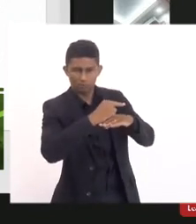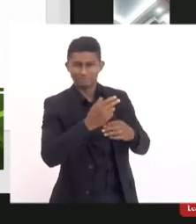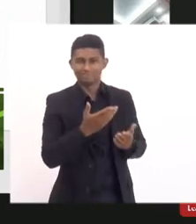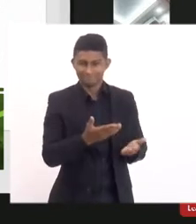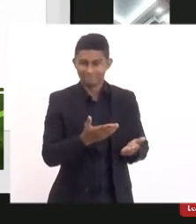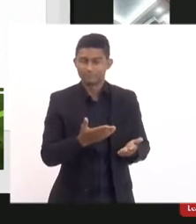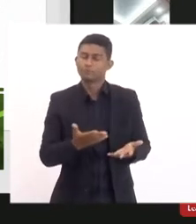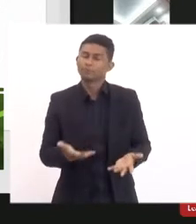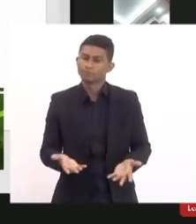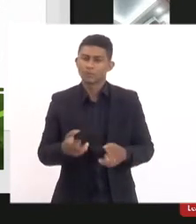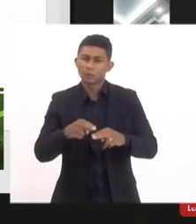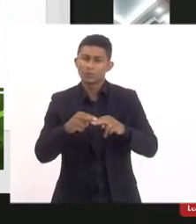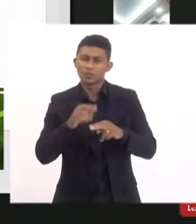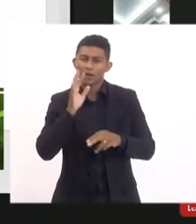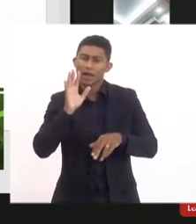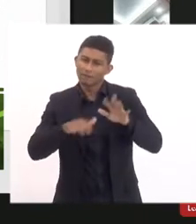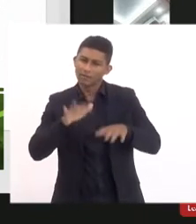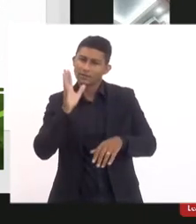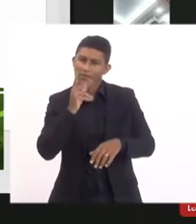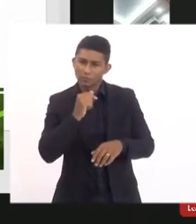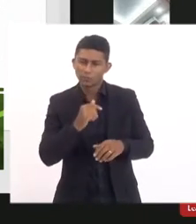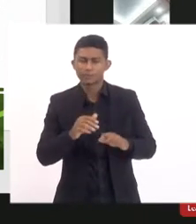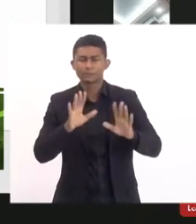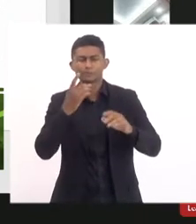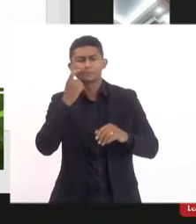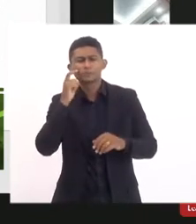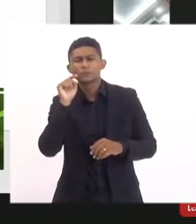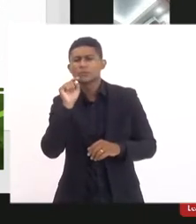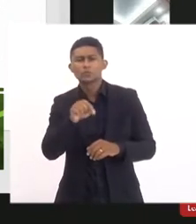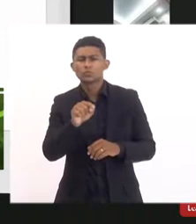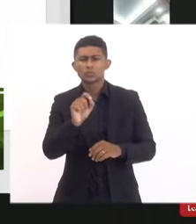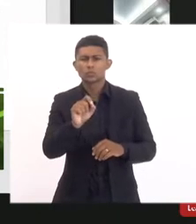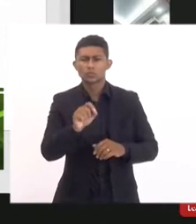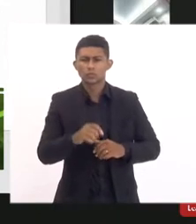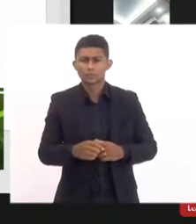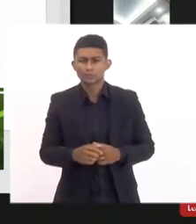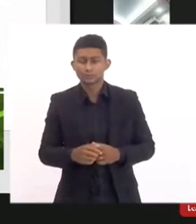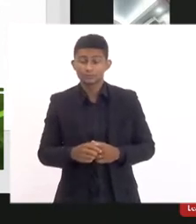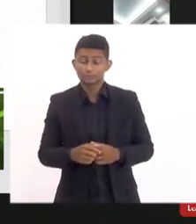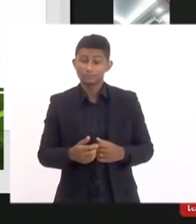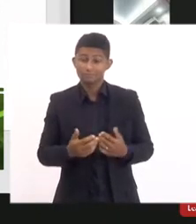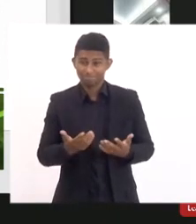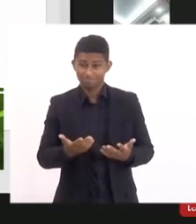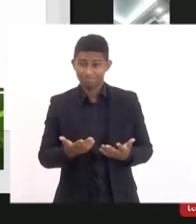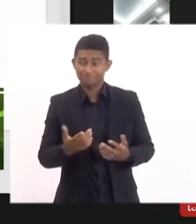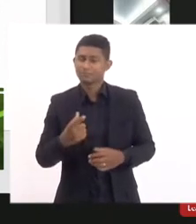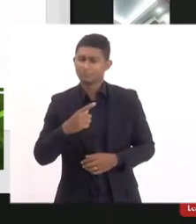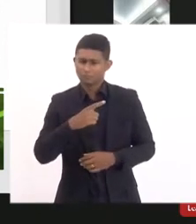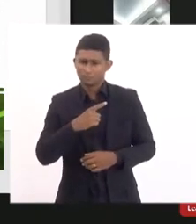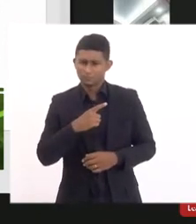a taxa de positividade do RT, a gente ainda tem uma taxa de positividade, porque a gente considera,